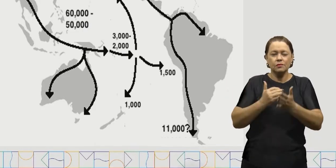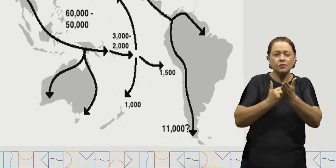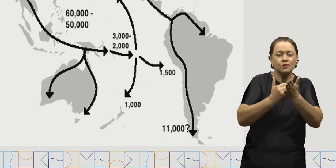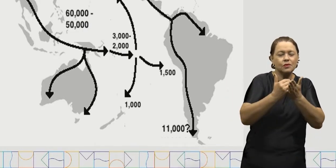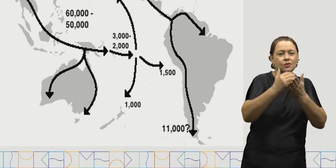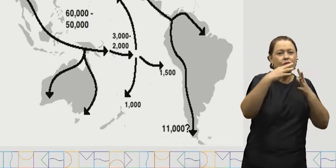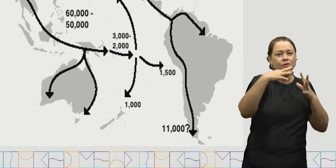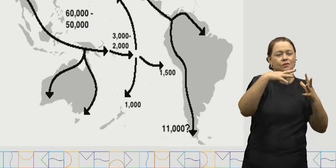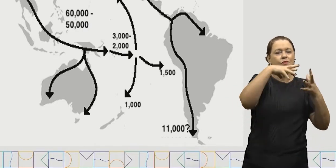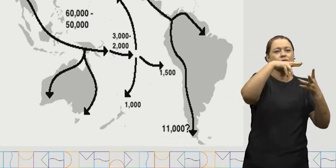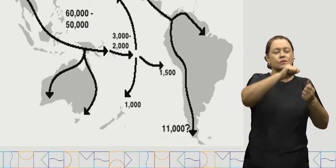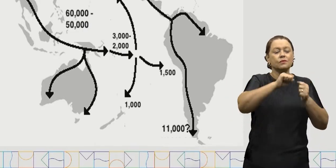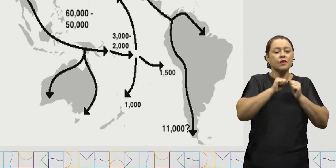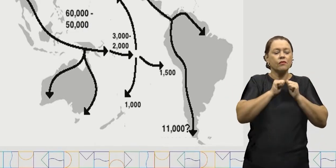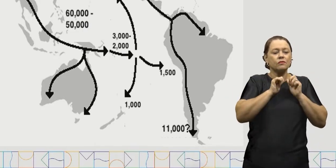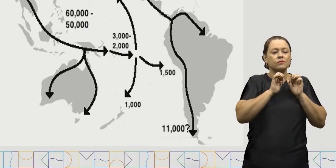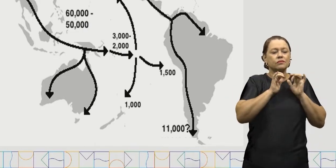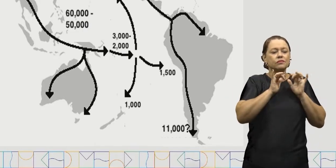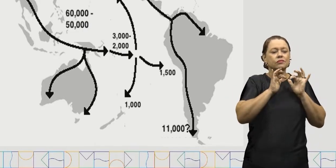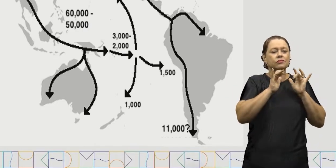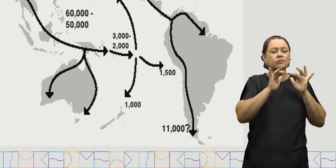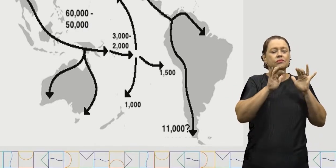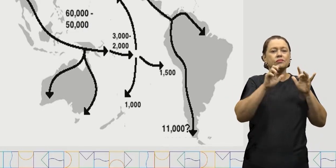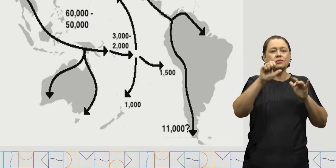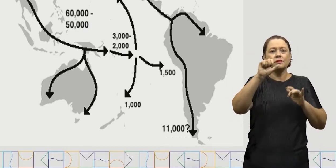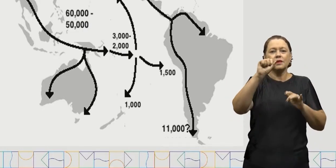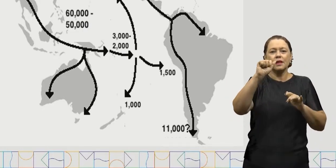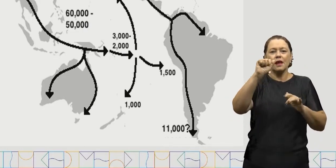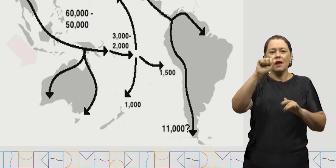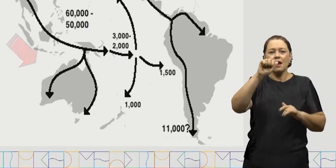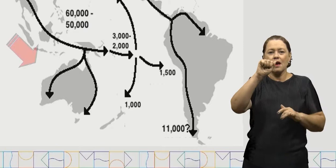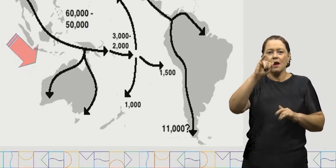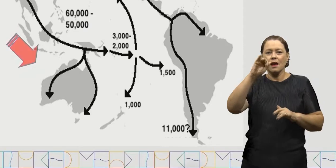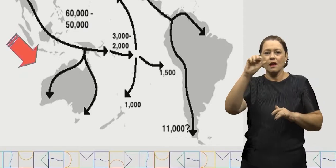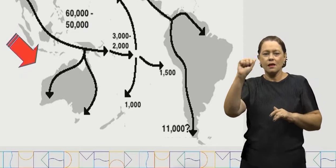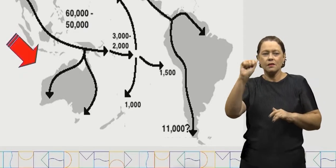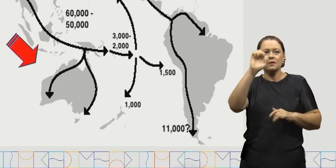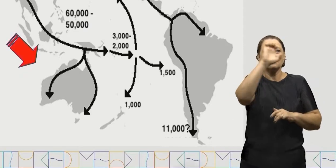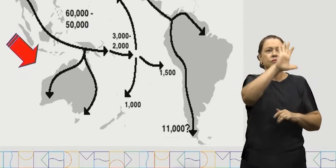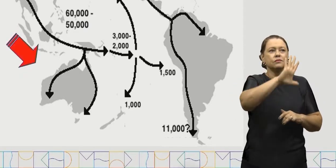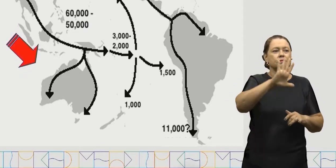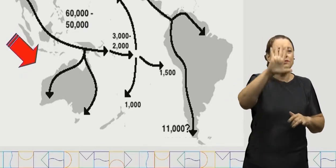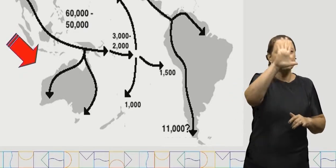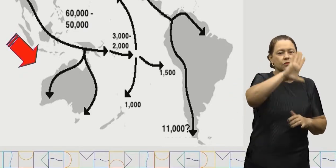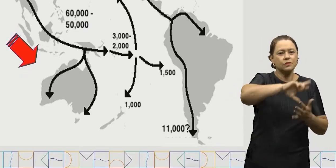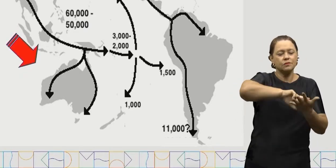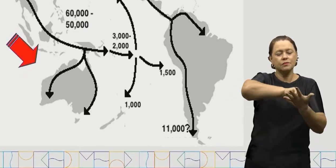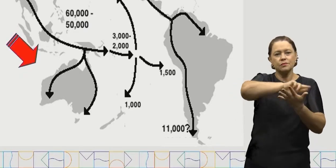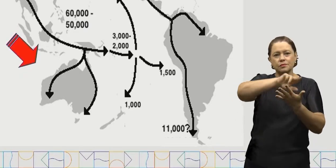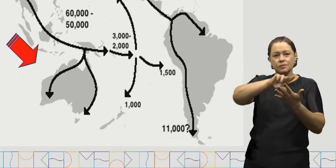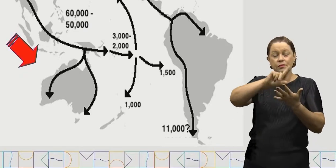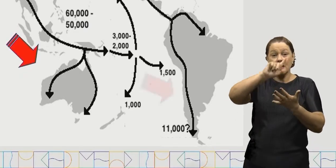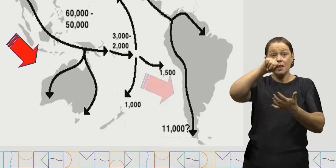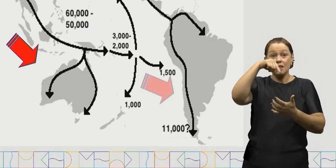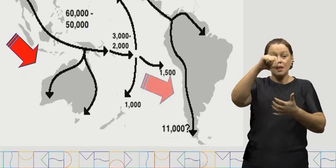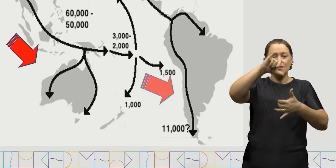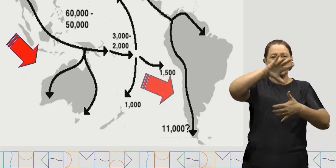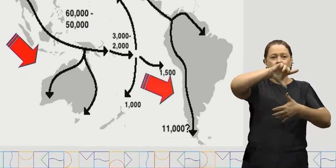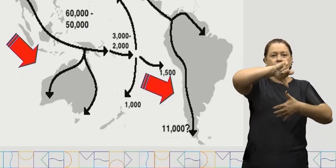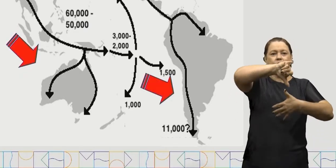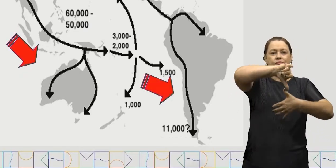da humanidade, foram se espalhando para a Ásia, Europa, Oceania e mais tarde para a